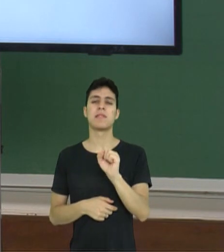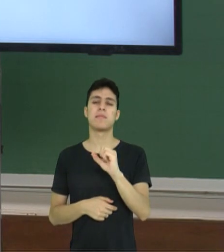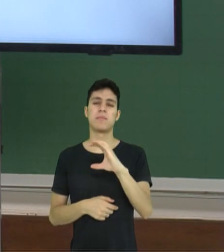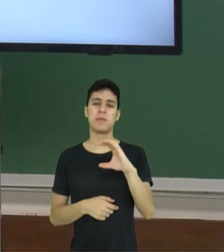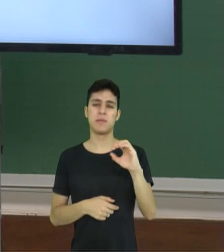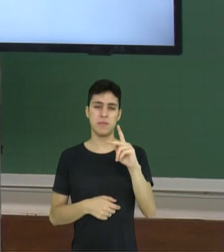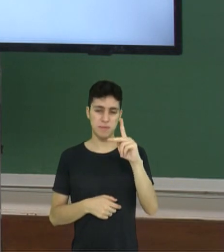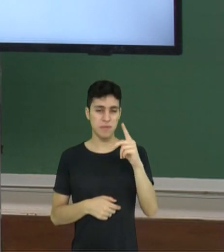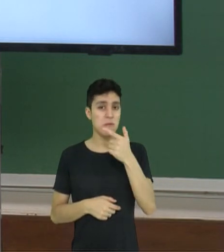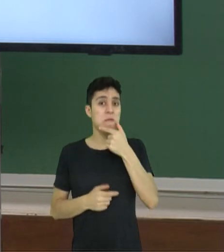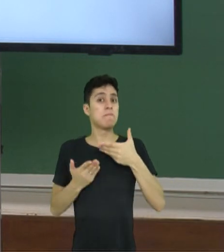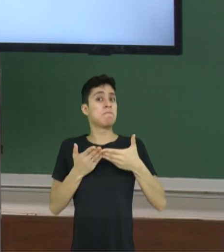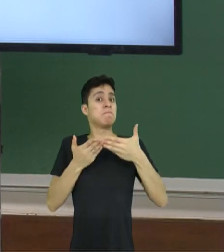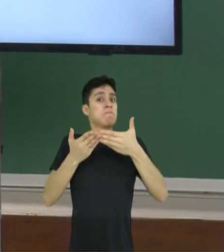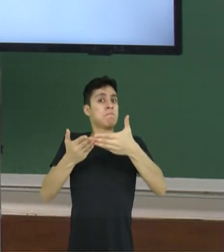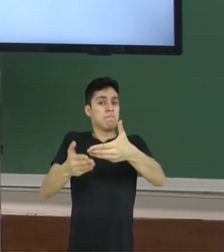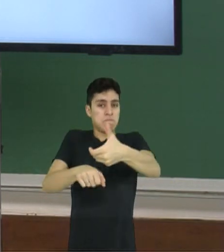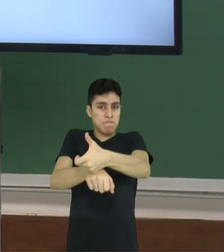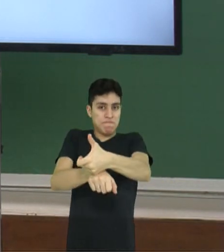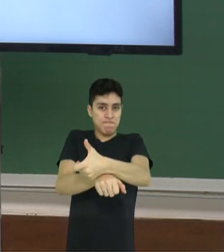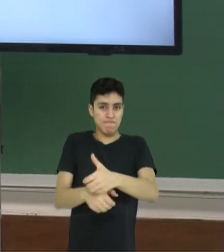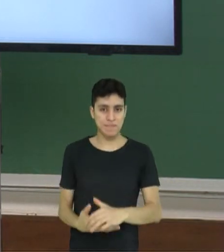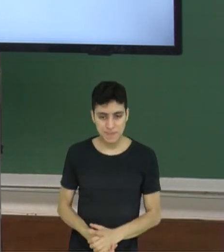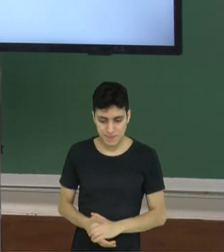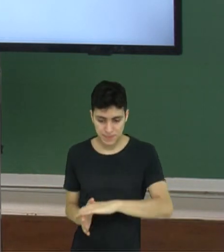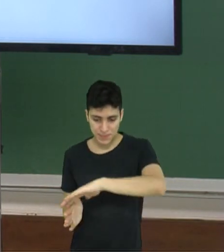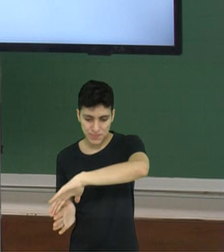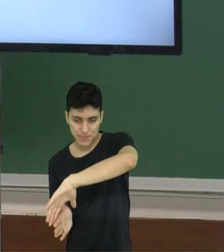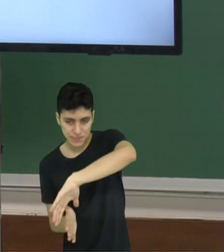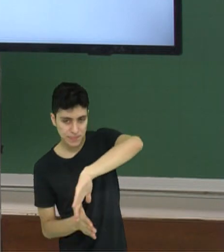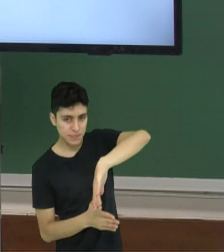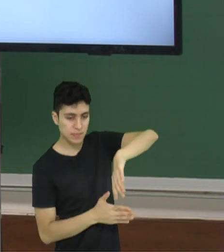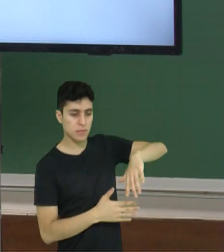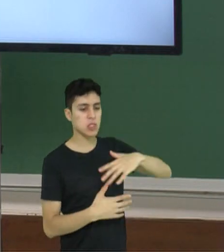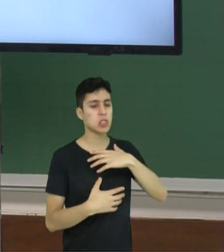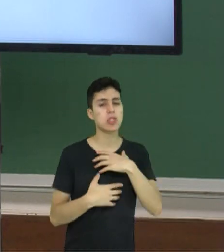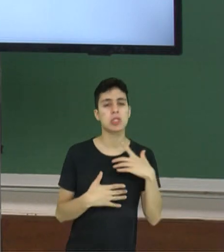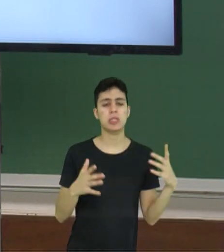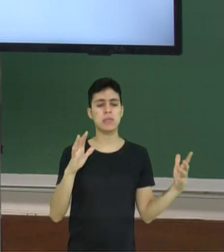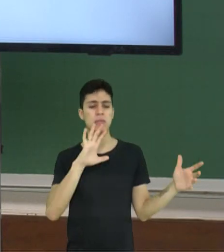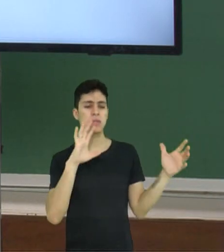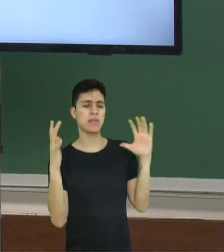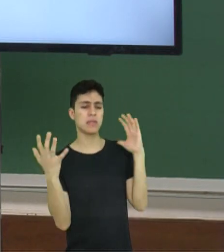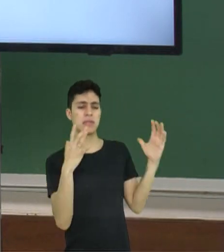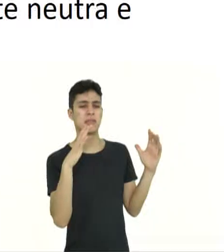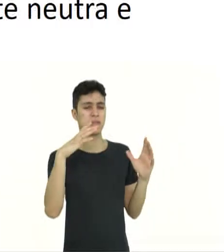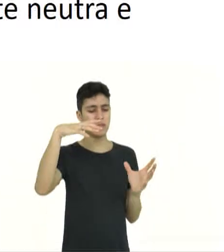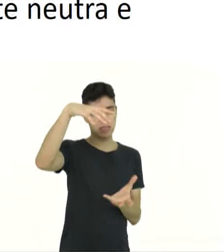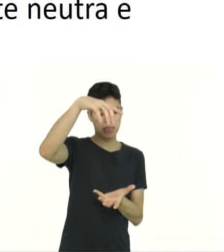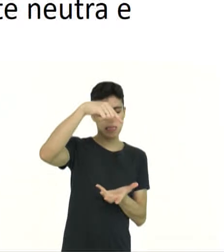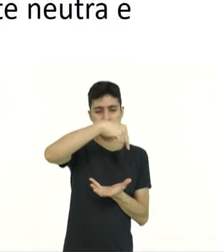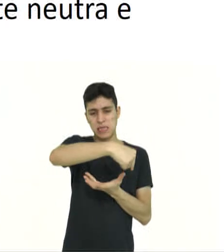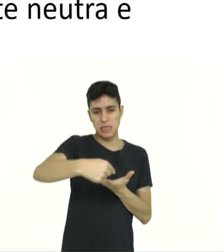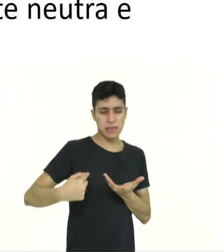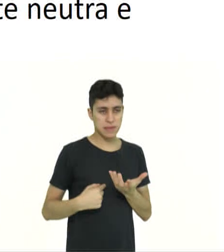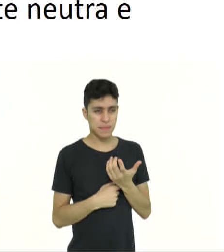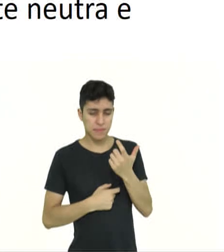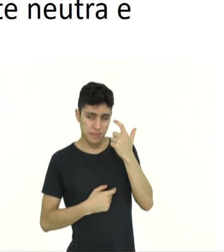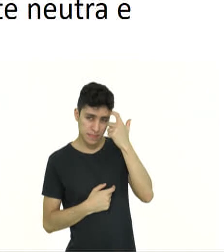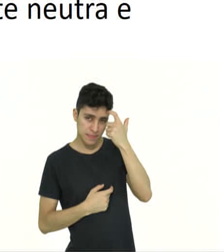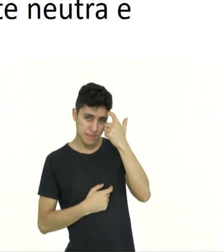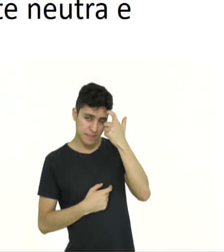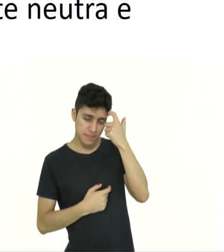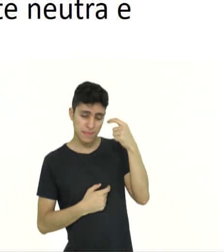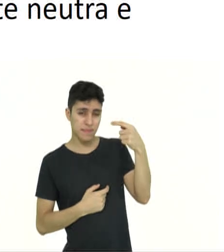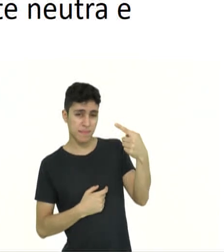grande navegador. Clima da Antártica, mais um aspecto, um elemento geográfico, né? Temperaturas médias entre menos 30 e